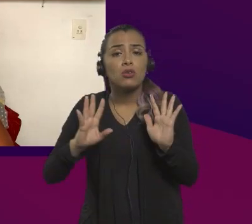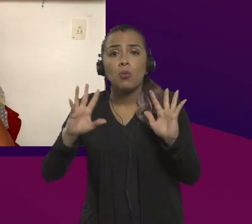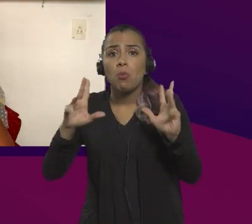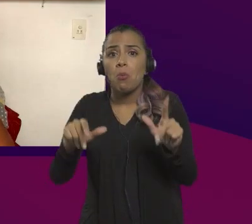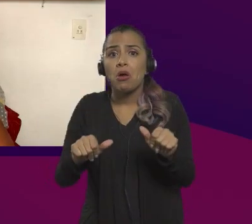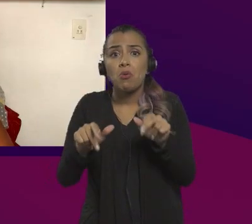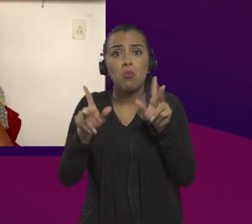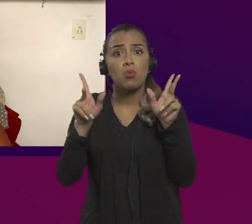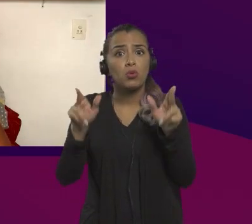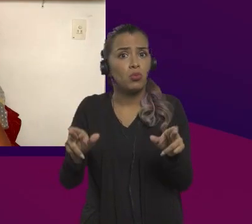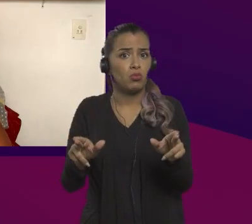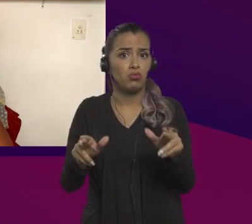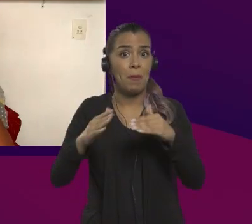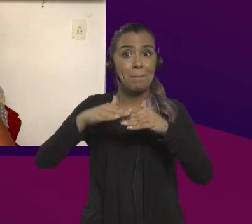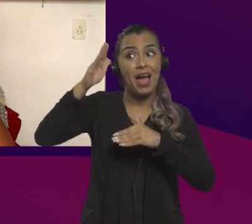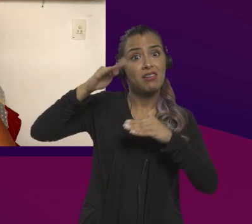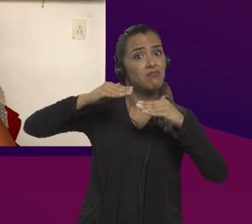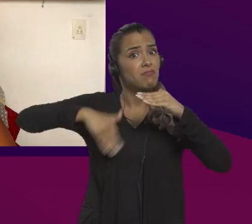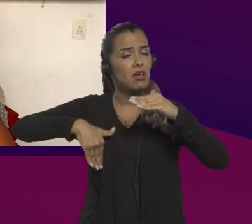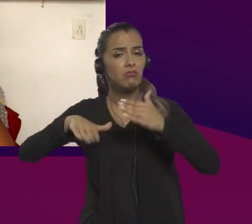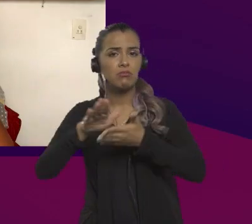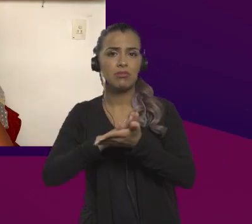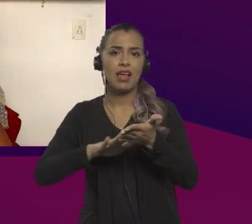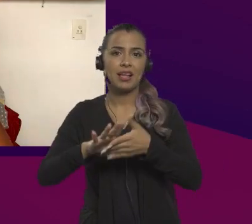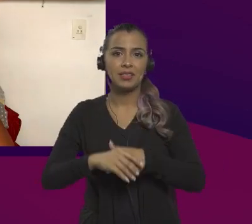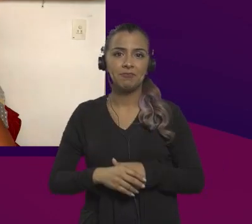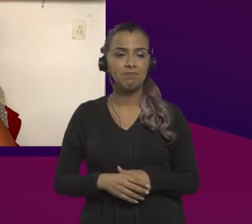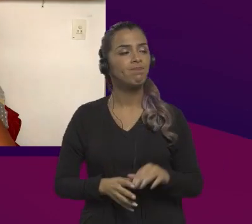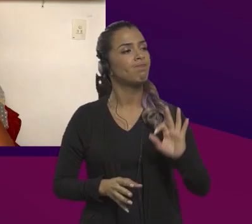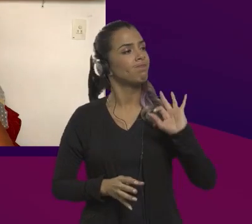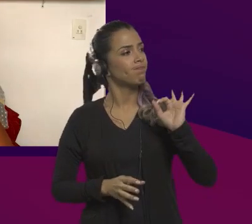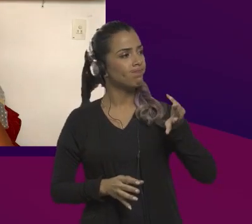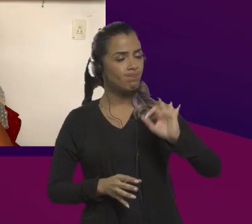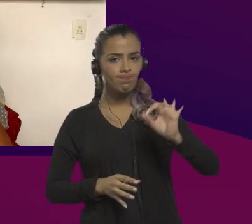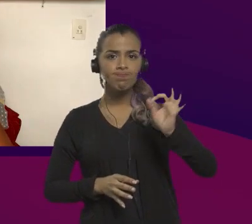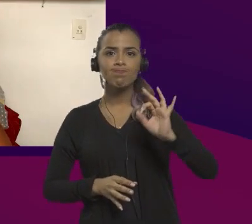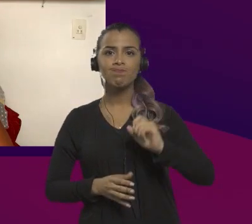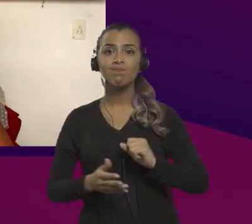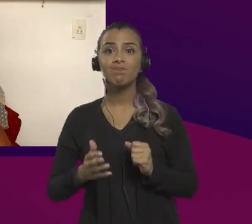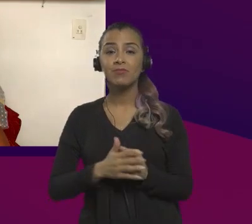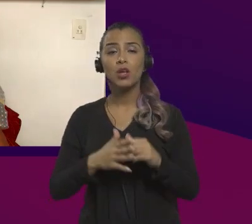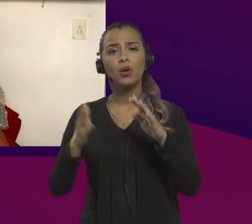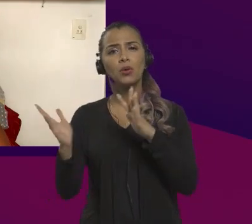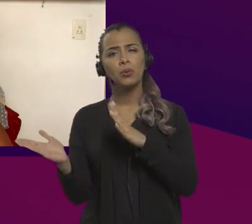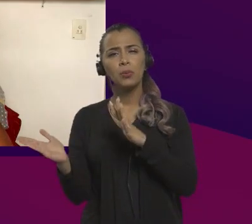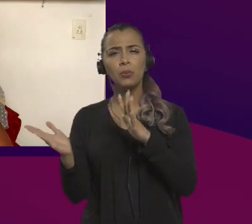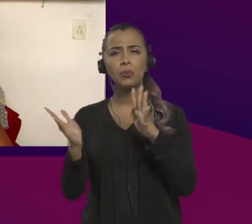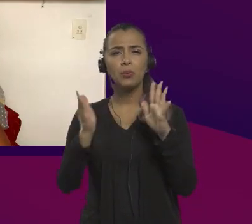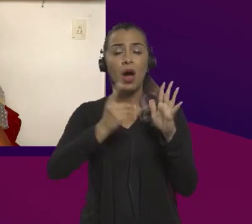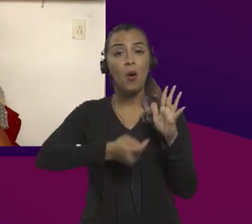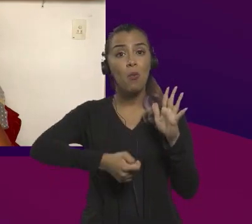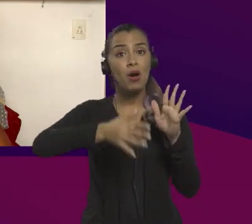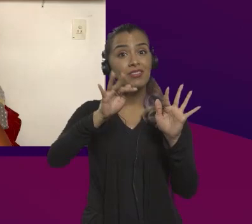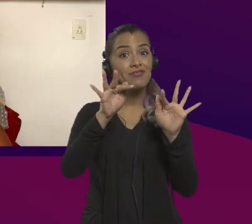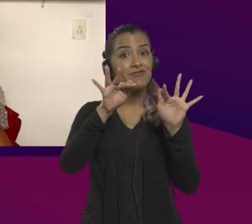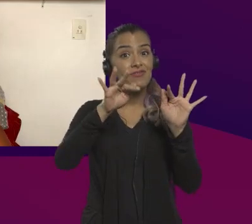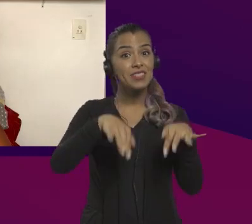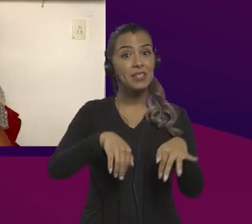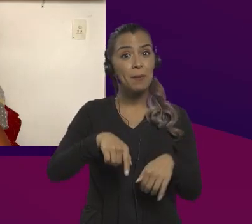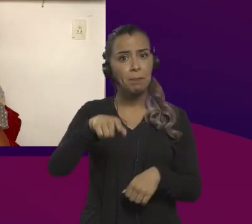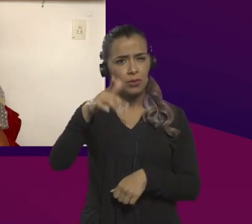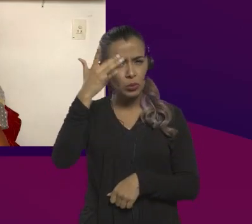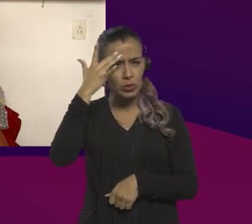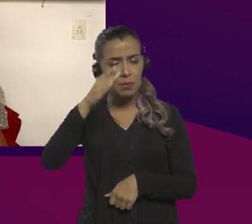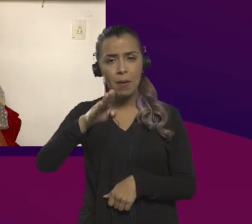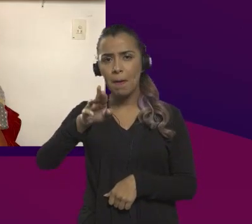que isso. É isso. Ó, estamos quase chegando ao final do nosso debate. E caso vocês não saibam, a Bruna Maia,